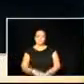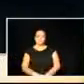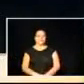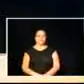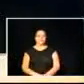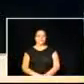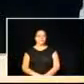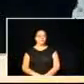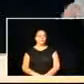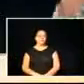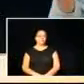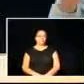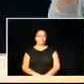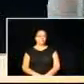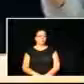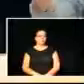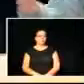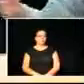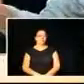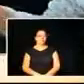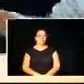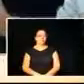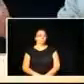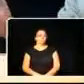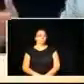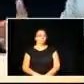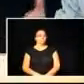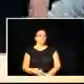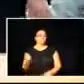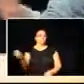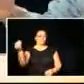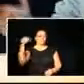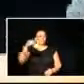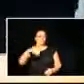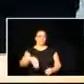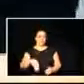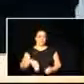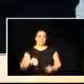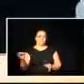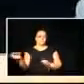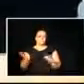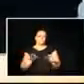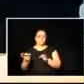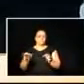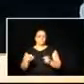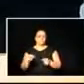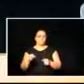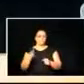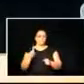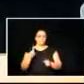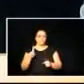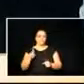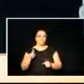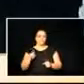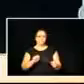Nunes e o vereador Douglas, nós recebemos faz uma semana. Uma semana que nós recebemos o projeto na casa.